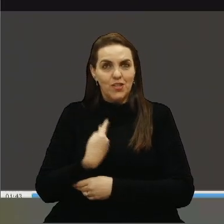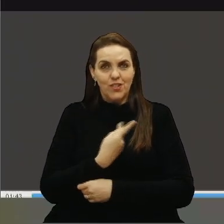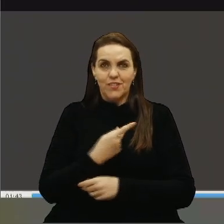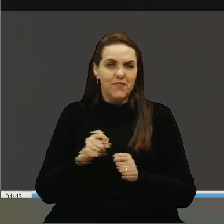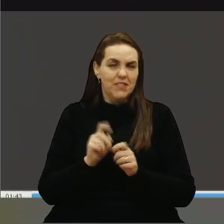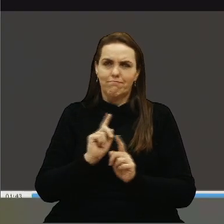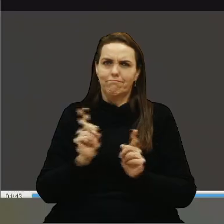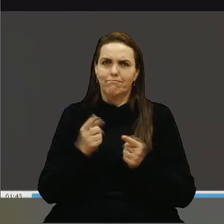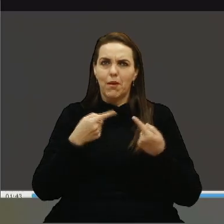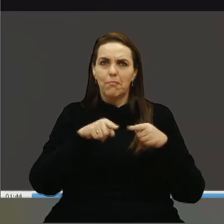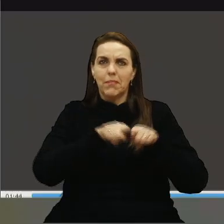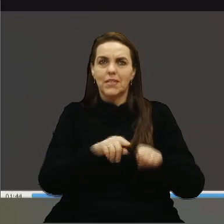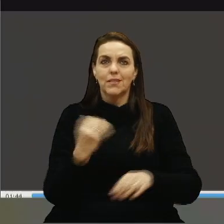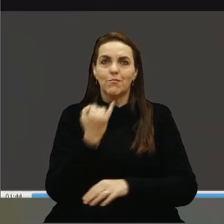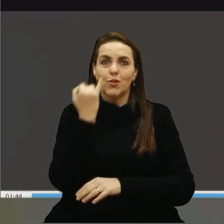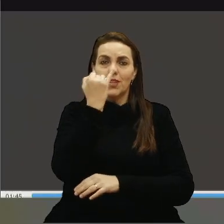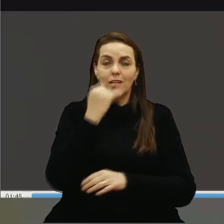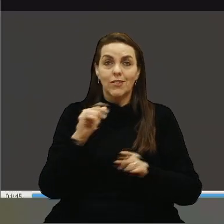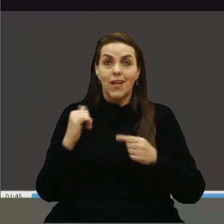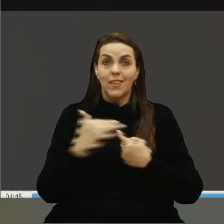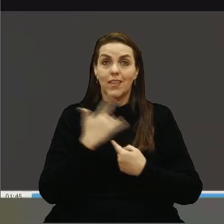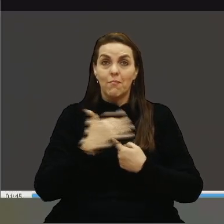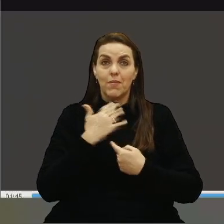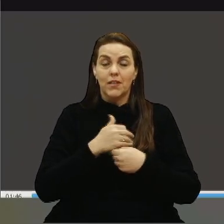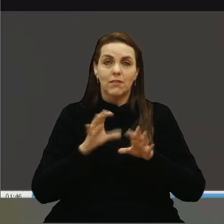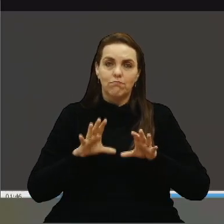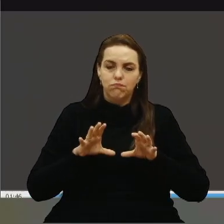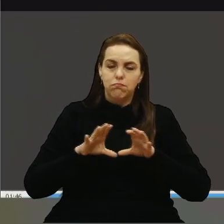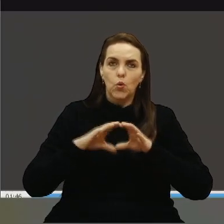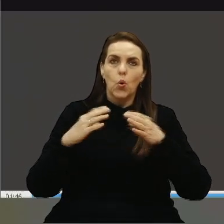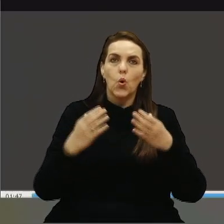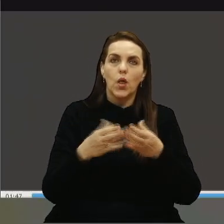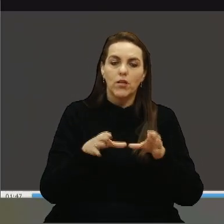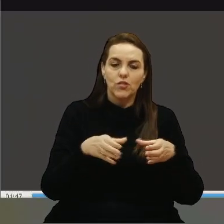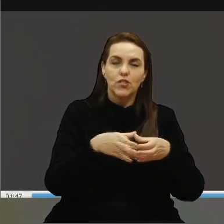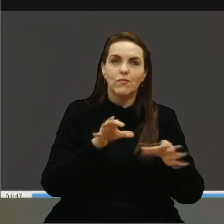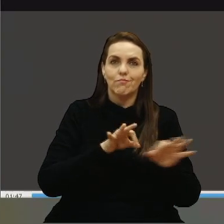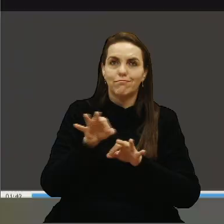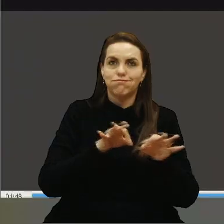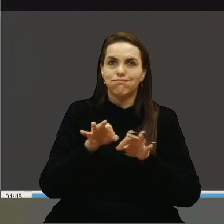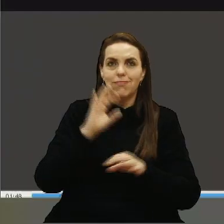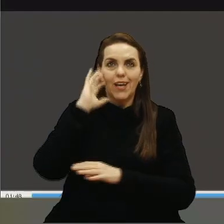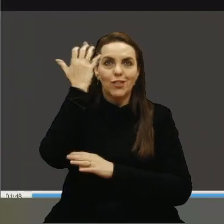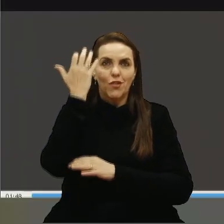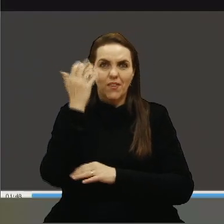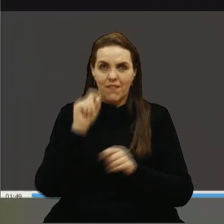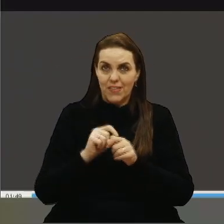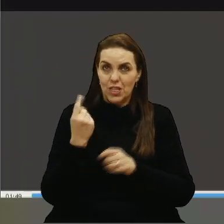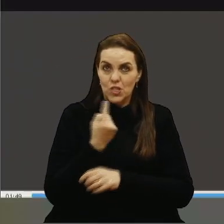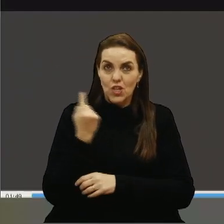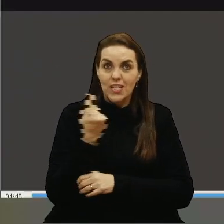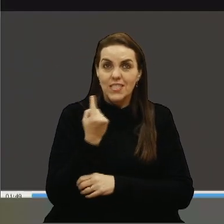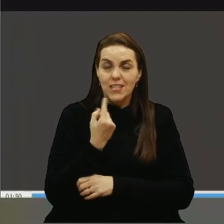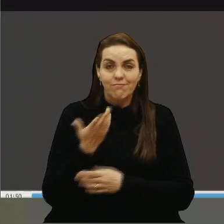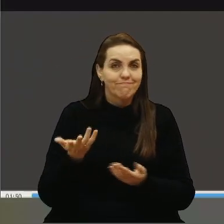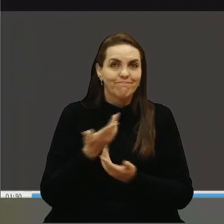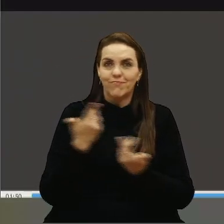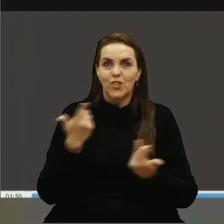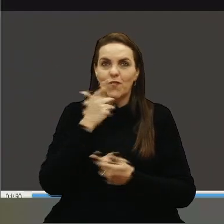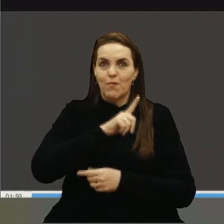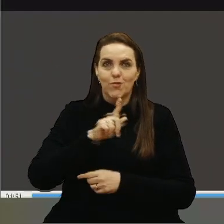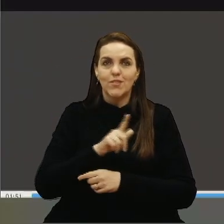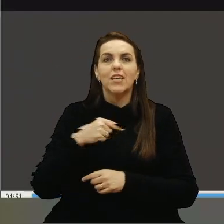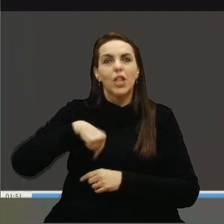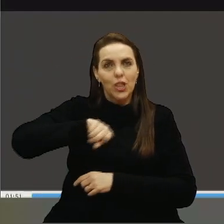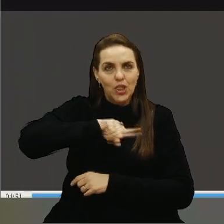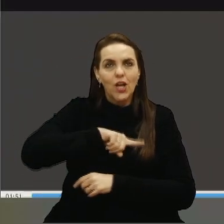são importantes porque chega as demandas e de forma coletiva a gente vem e tenta resolver. Ninguém faz nada sozinho, uma andorinha sozinha não faz verão, não vai ser nós que